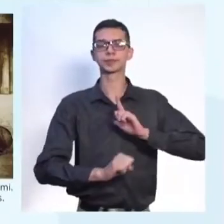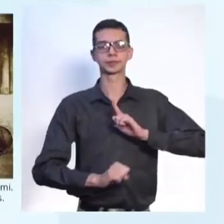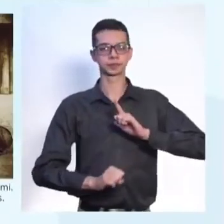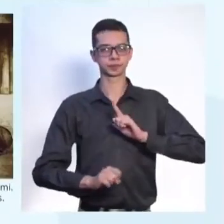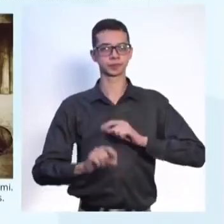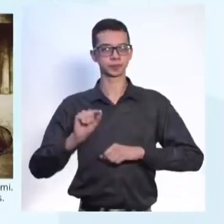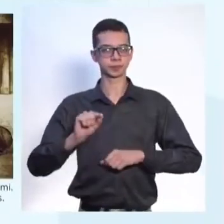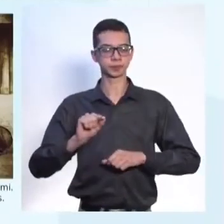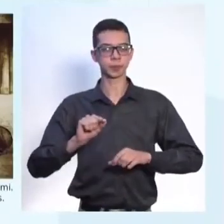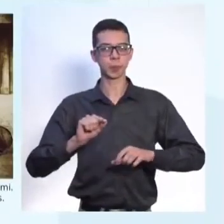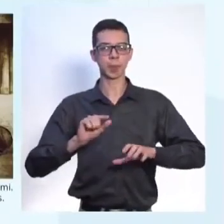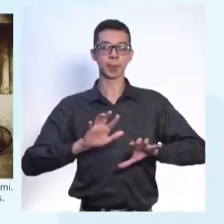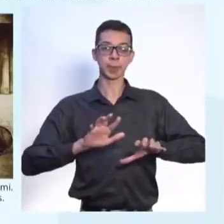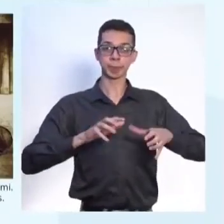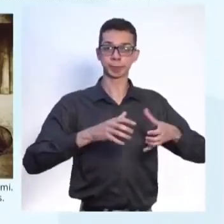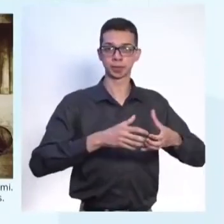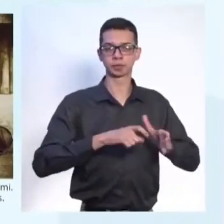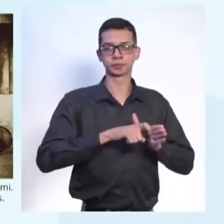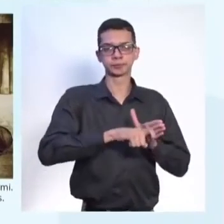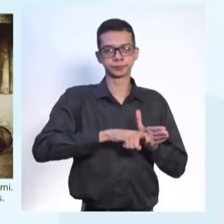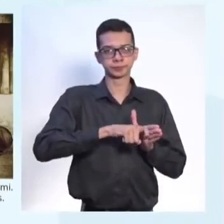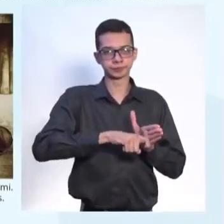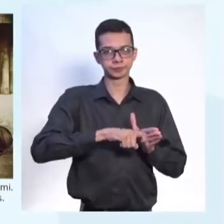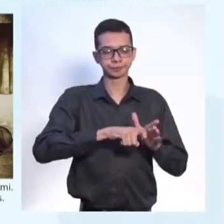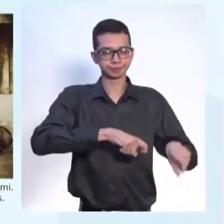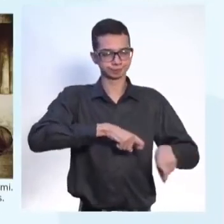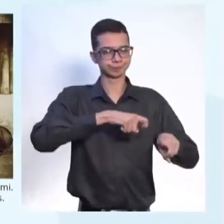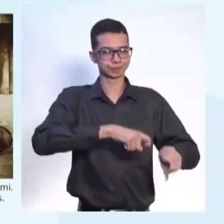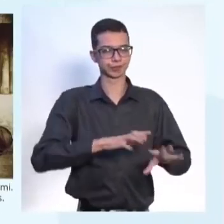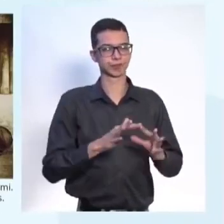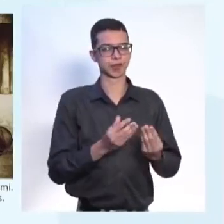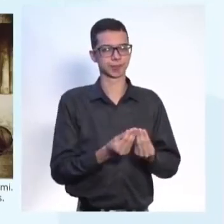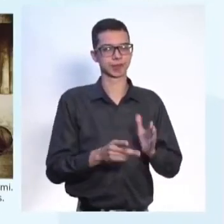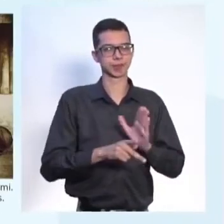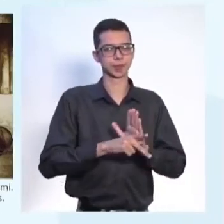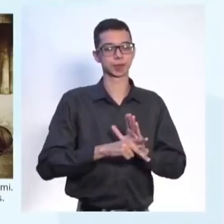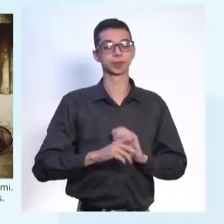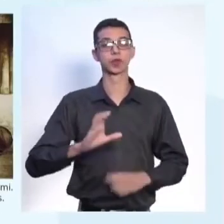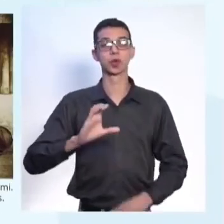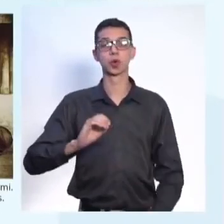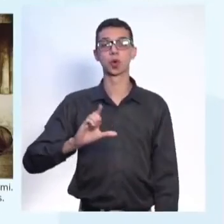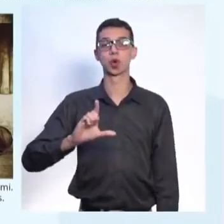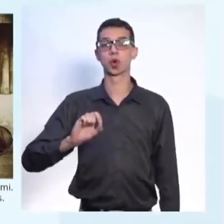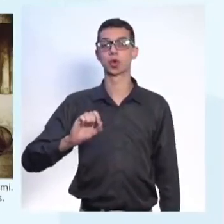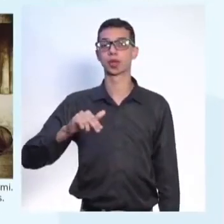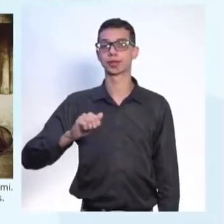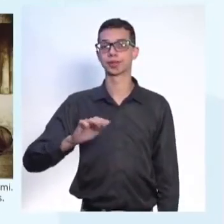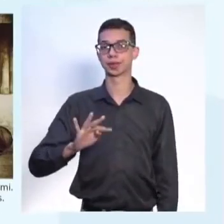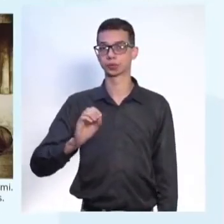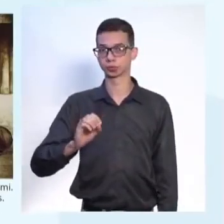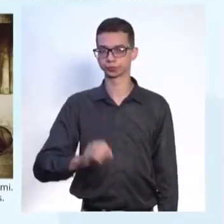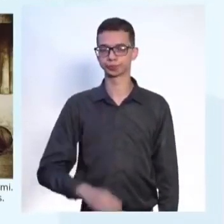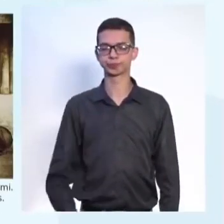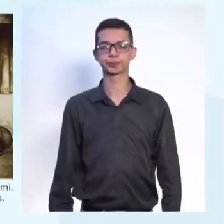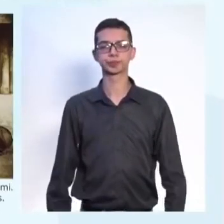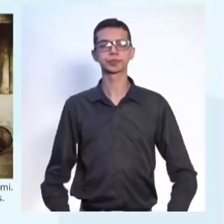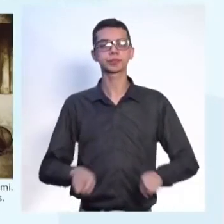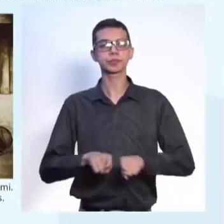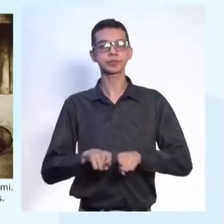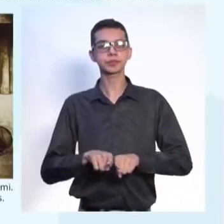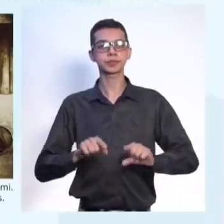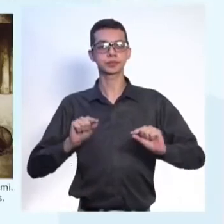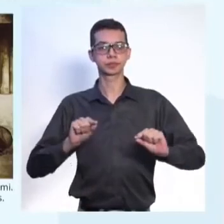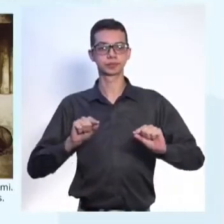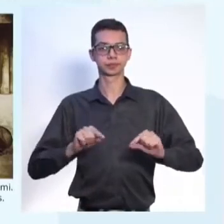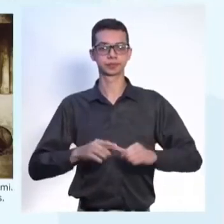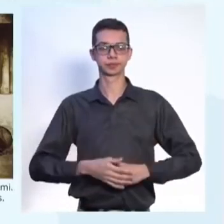colonização agrícola, né, de pequena propriedade familiar, né, o colonato, e teremos também aí a composição de uma